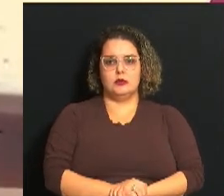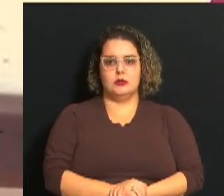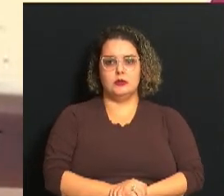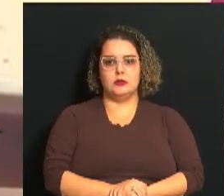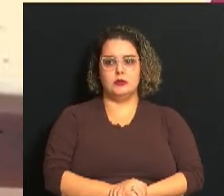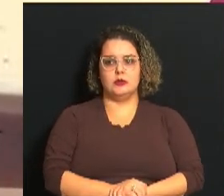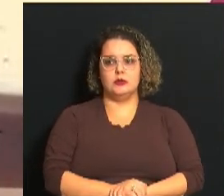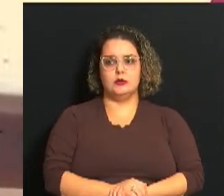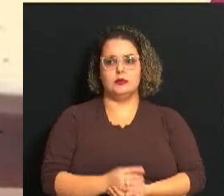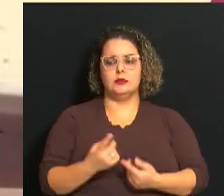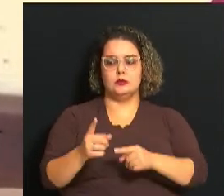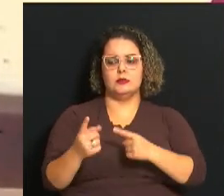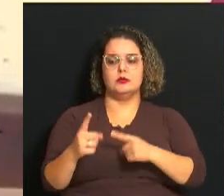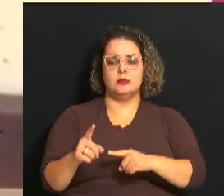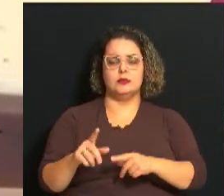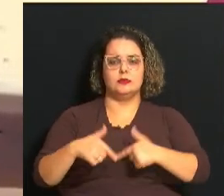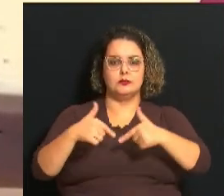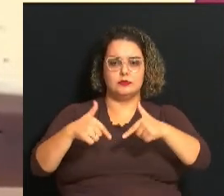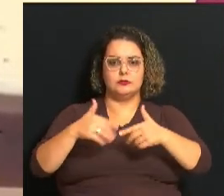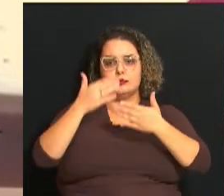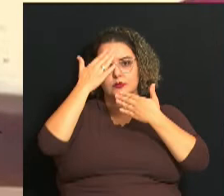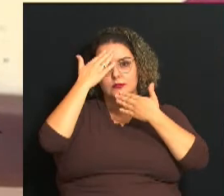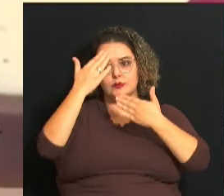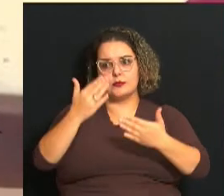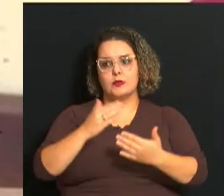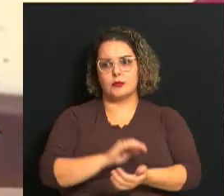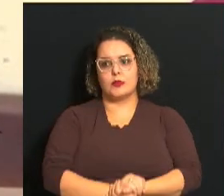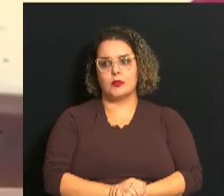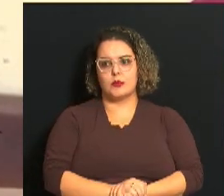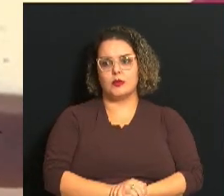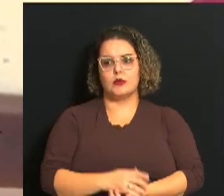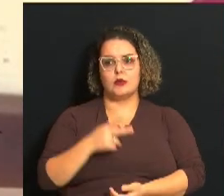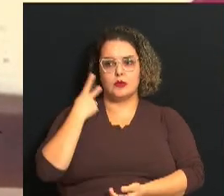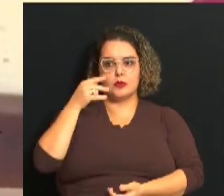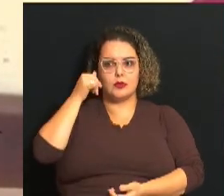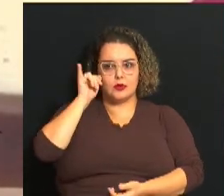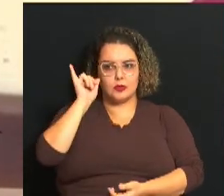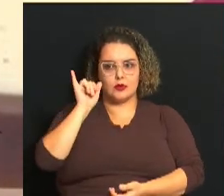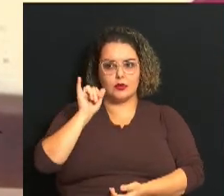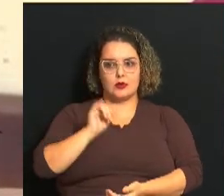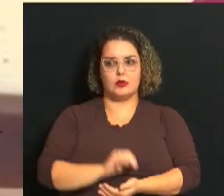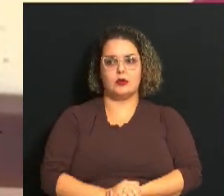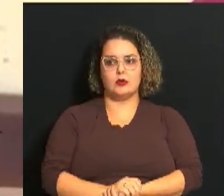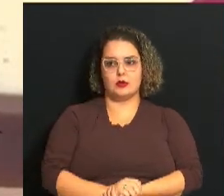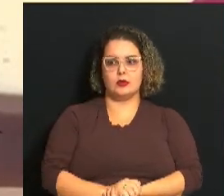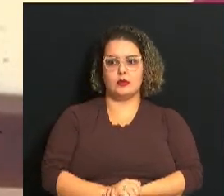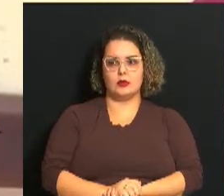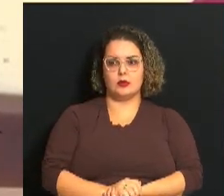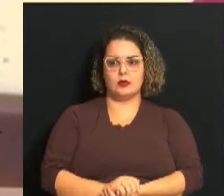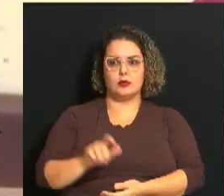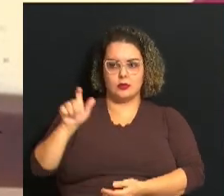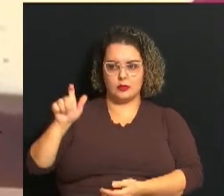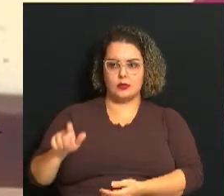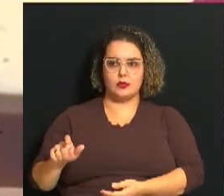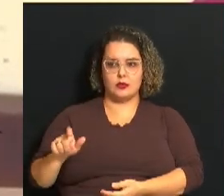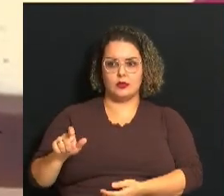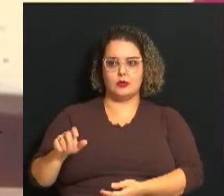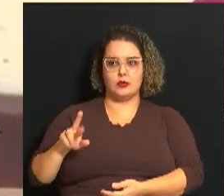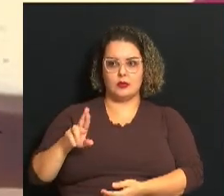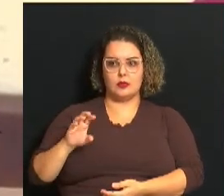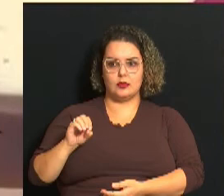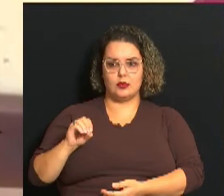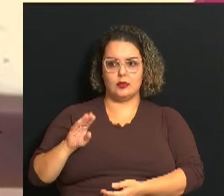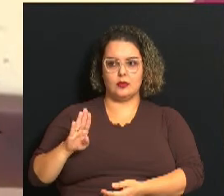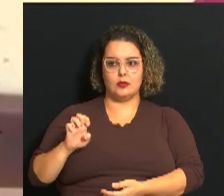trabalhadores não tô agradeço muito agradeçam ao Mandato do vereador Paulo Búfalo né no nome aqui do